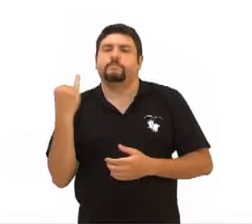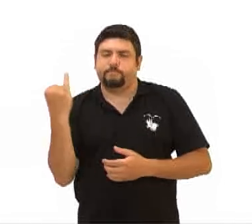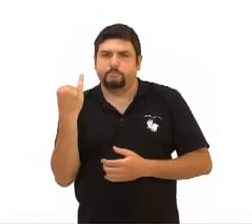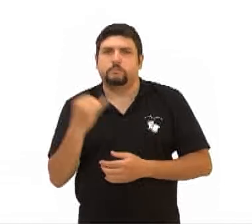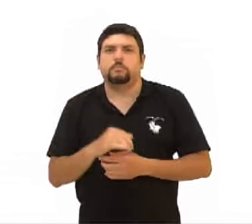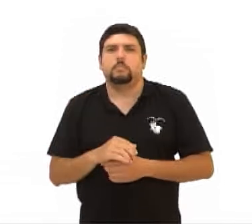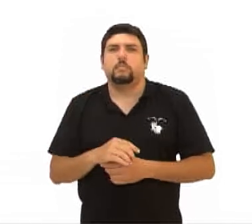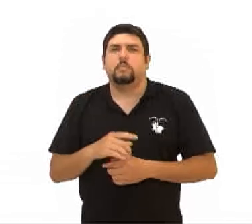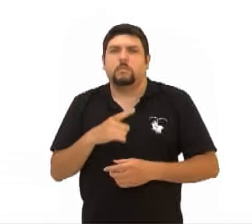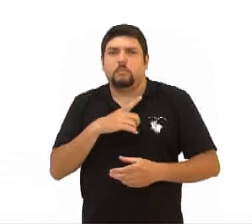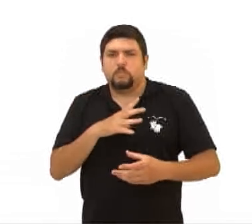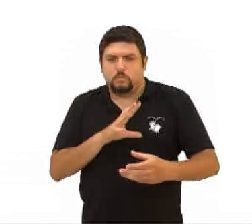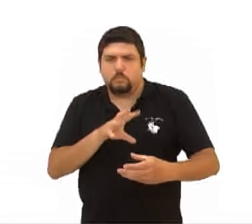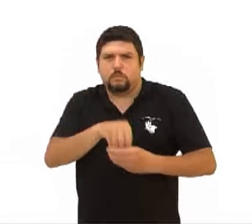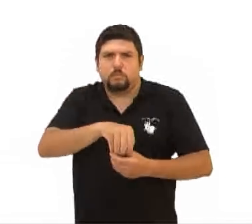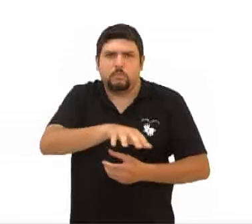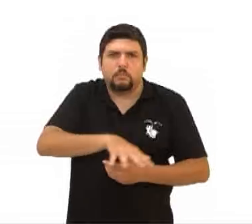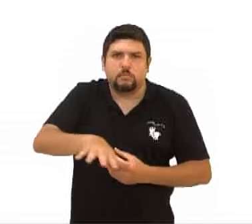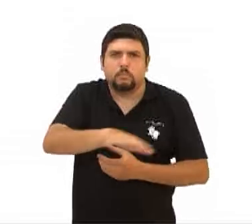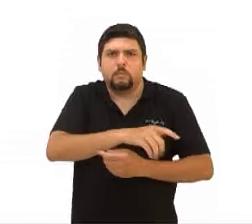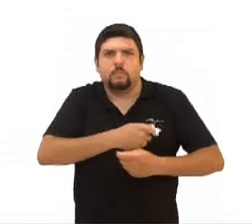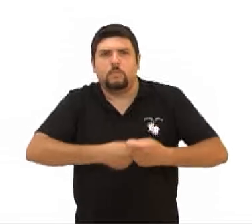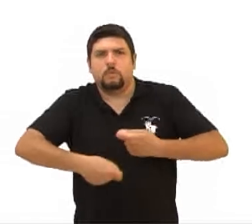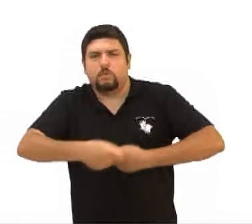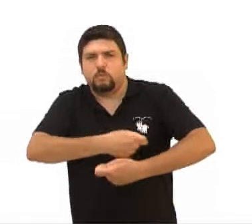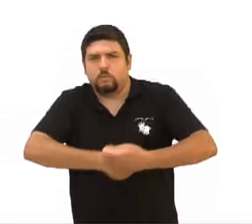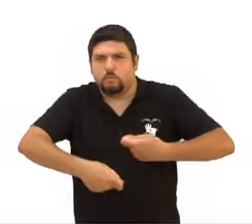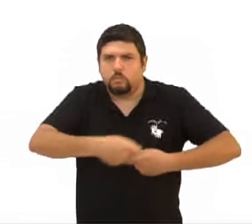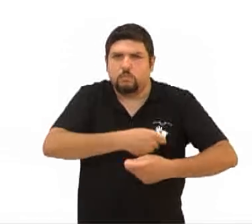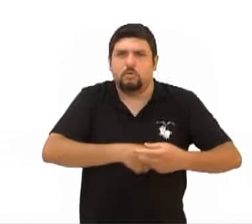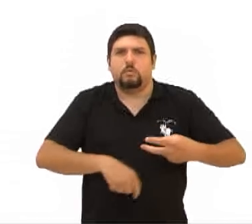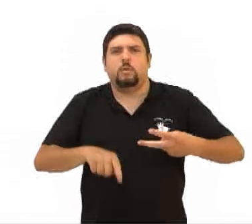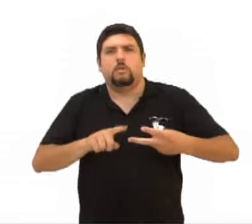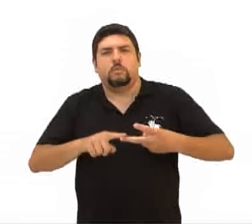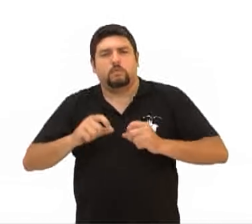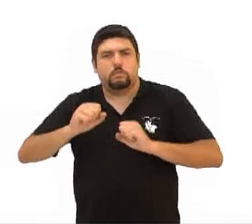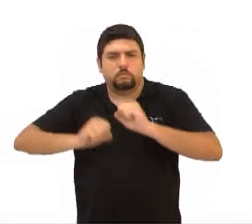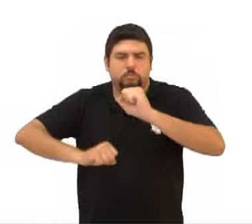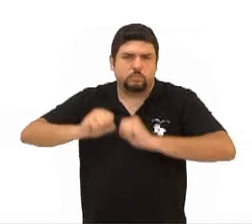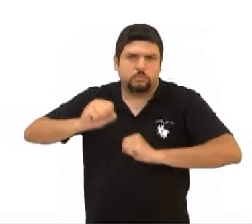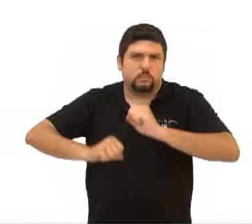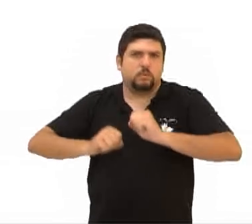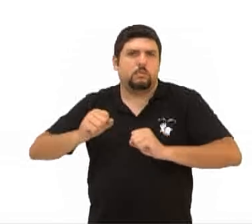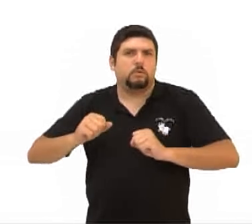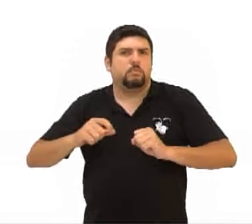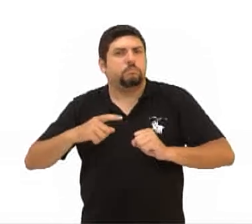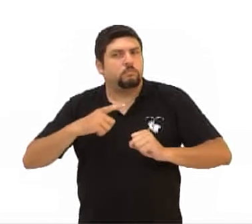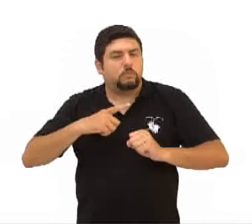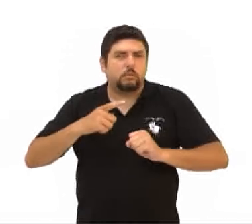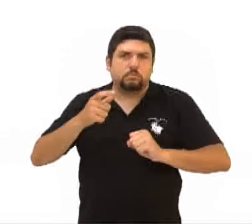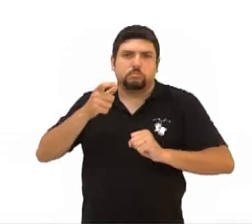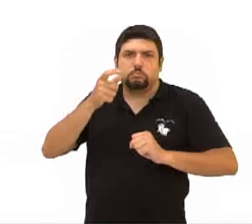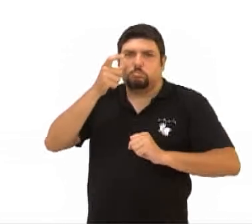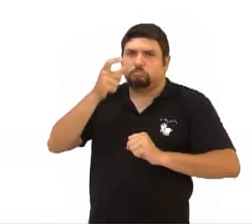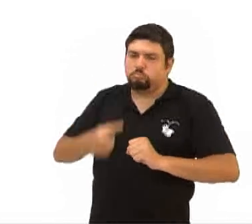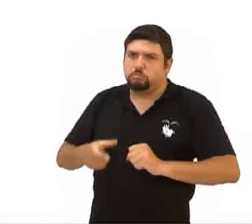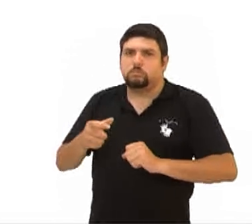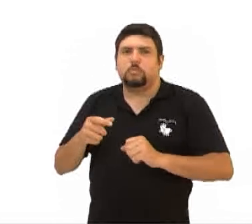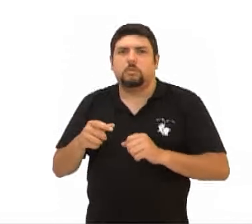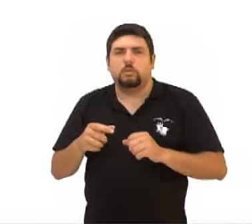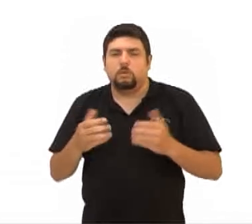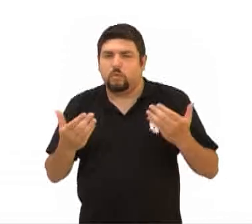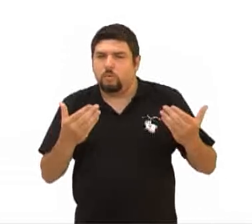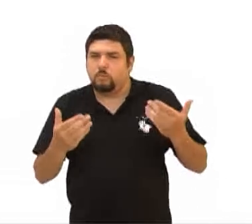concentração de comércio, tem um parque industrial até considerável, tem serviço de manufatura, em comparação com as